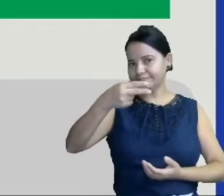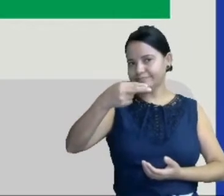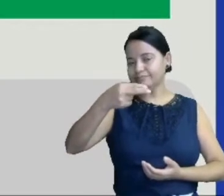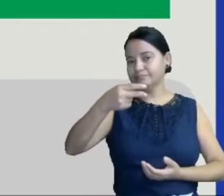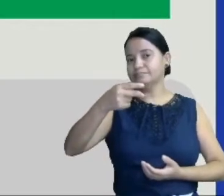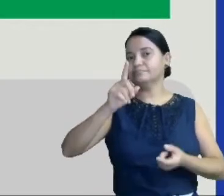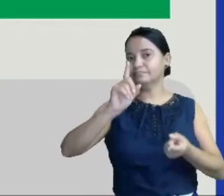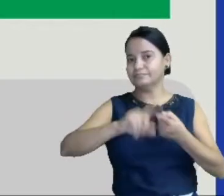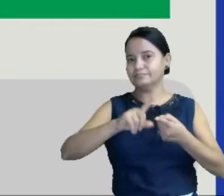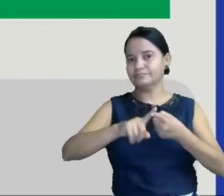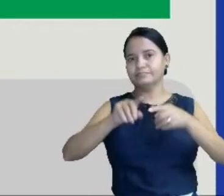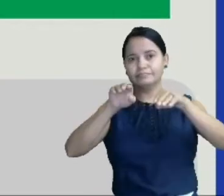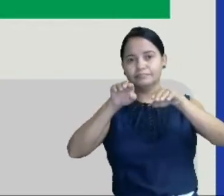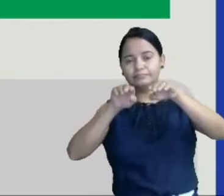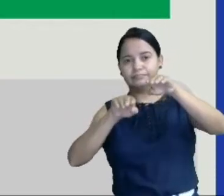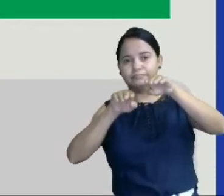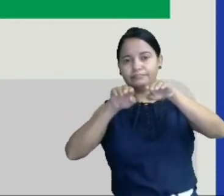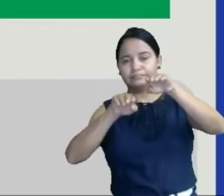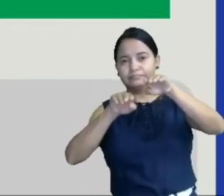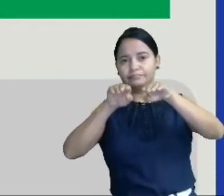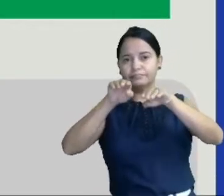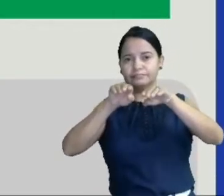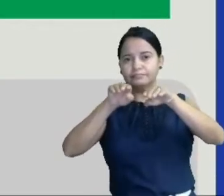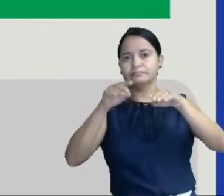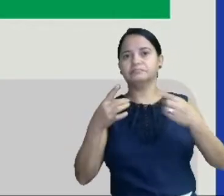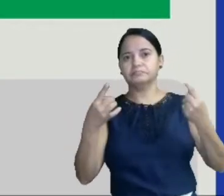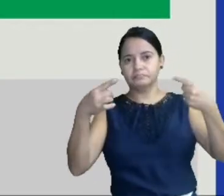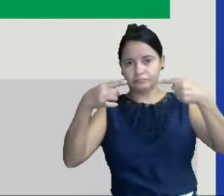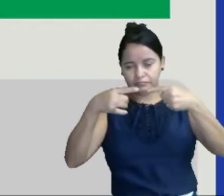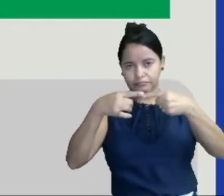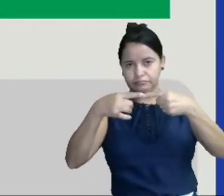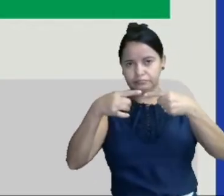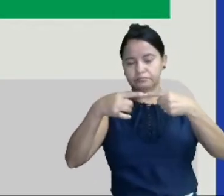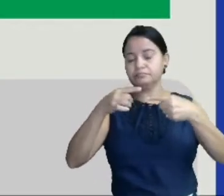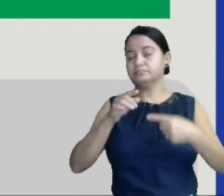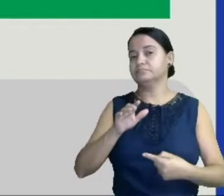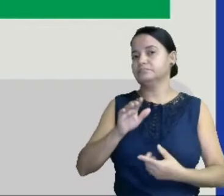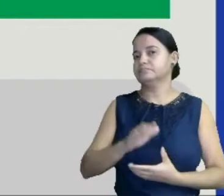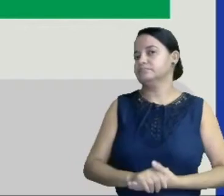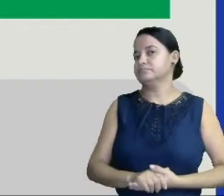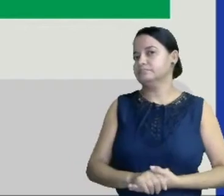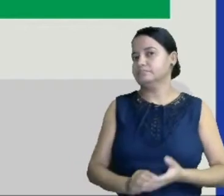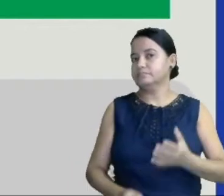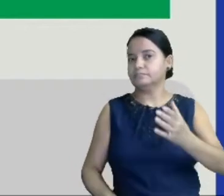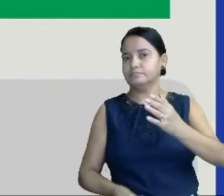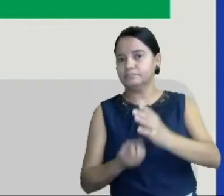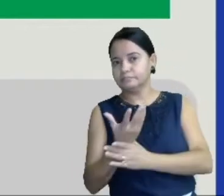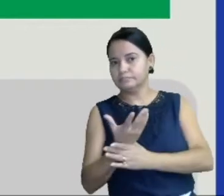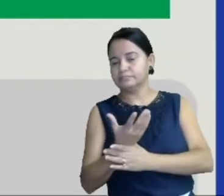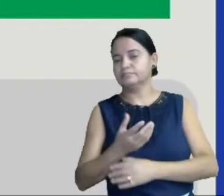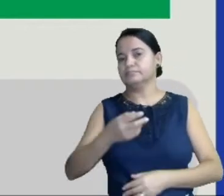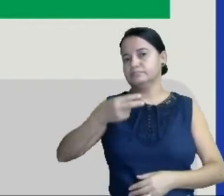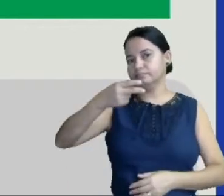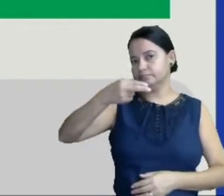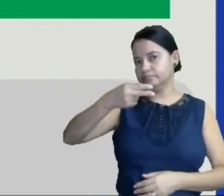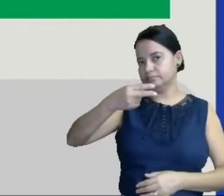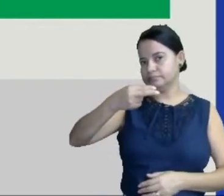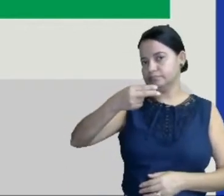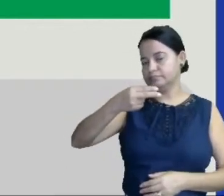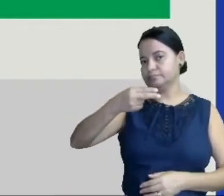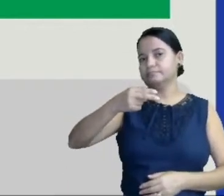equivalência também né se apresenta quando o sinal de igualdade é